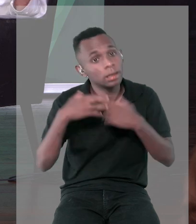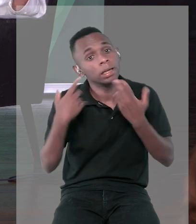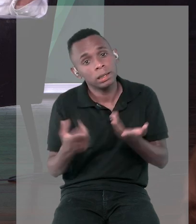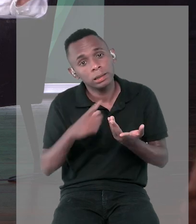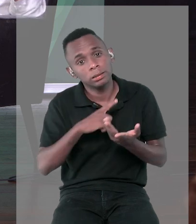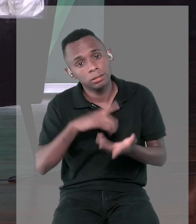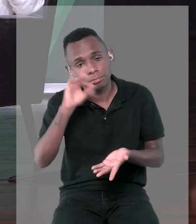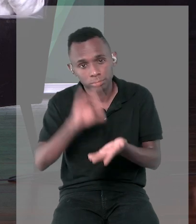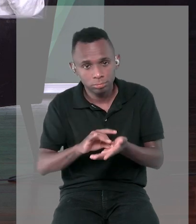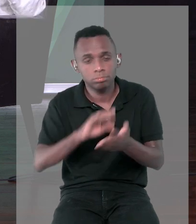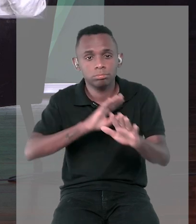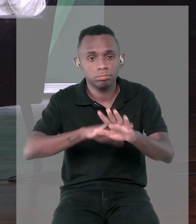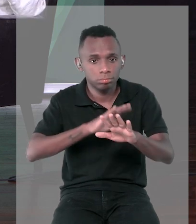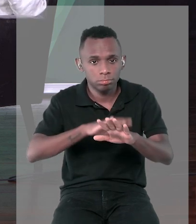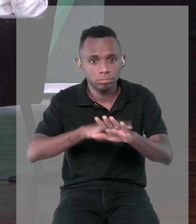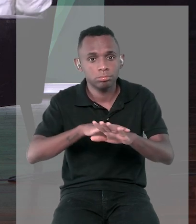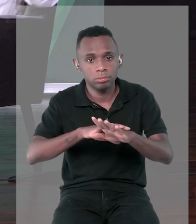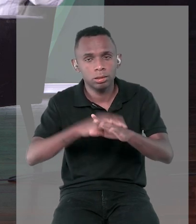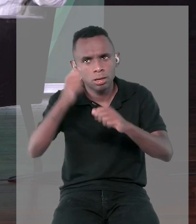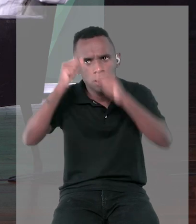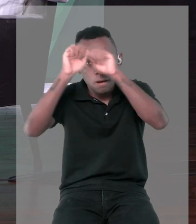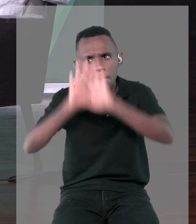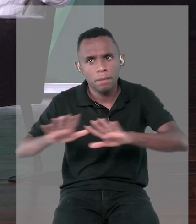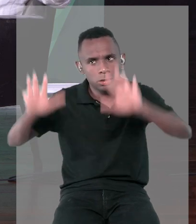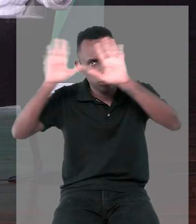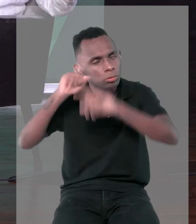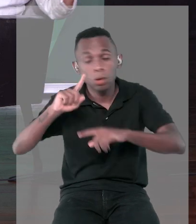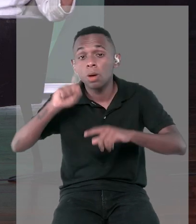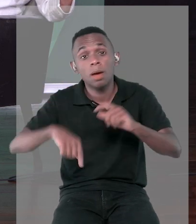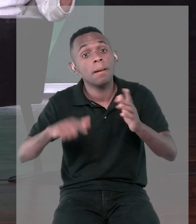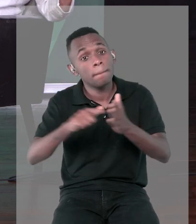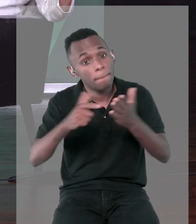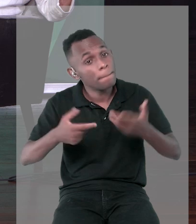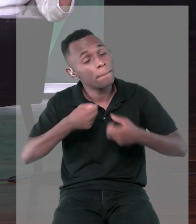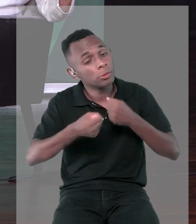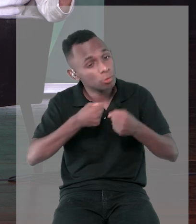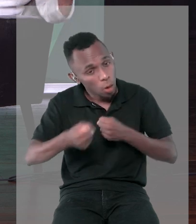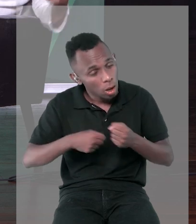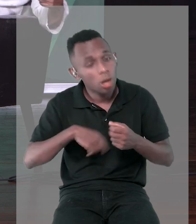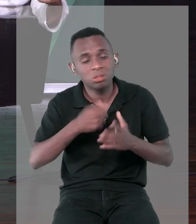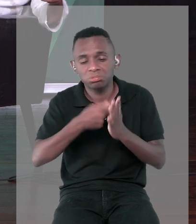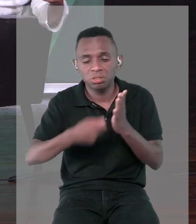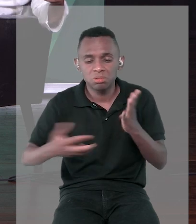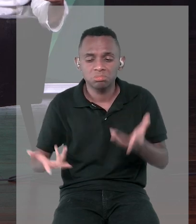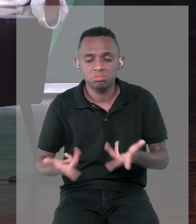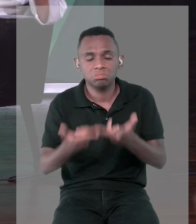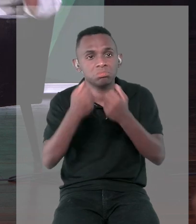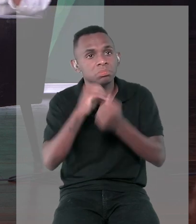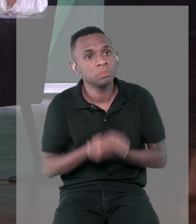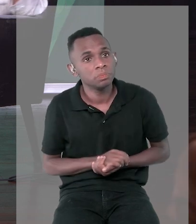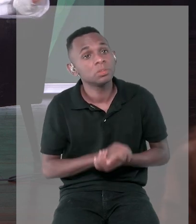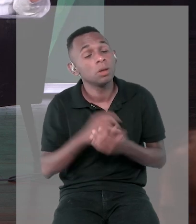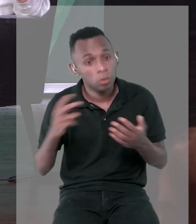que tem realmente um fundo que não é o ficcional imaginário, é o jornalístico, mas muito bem escrito.